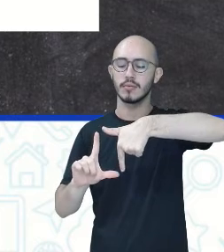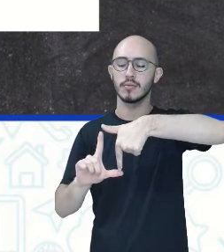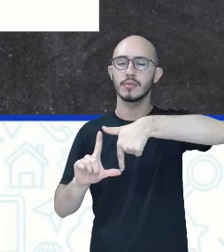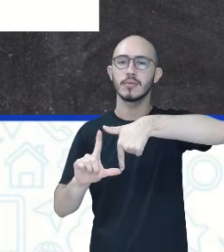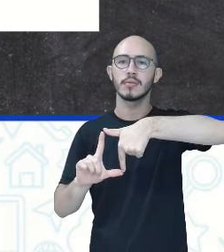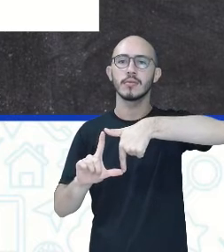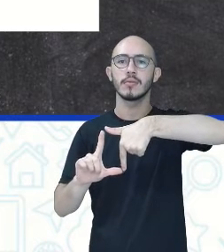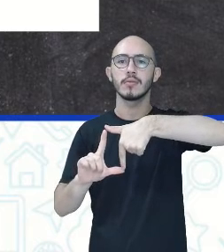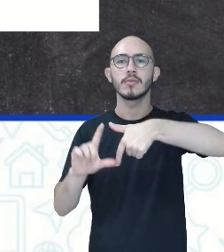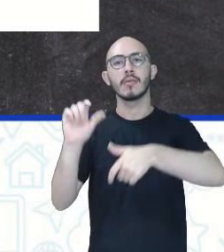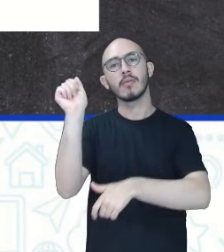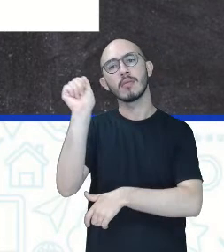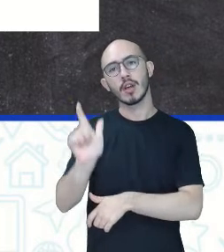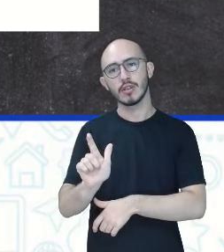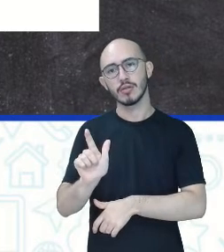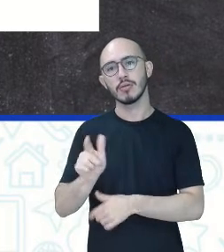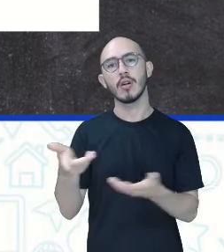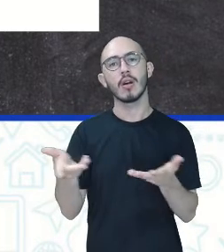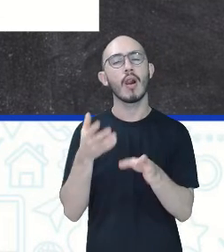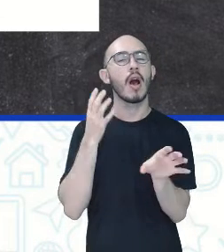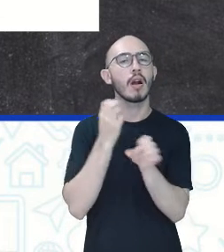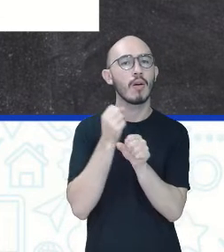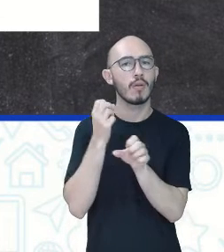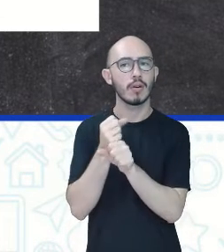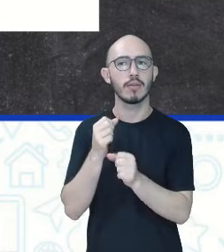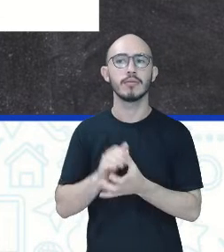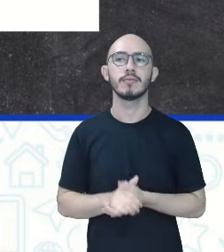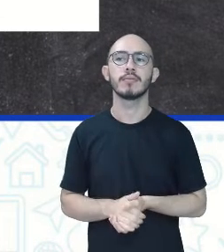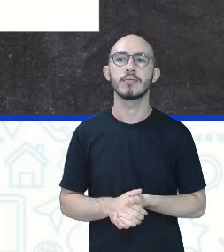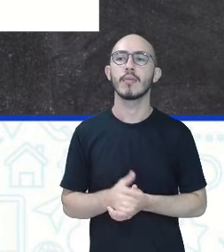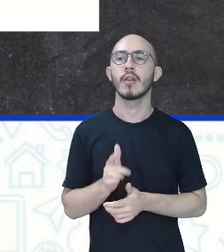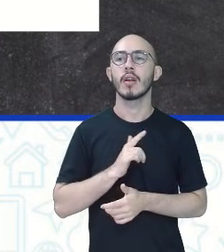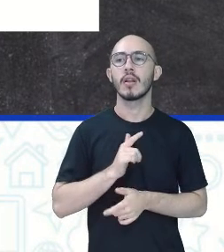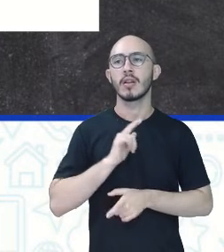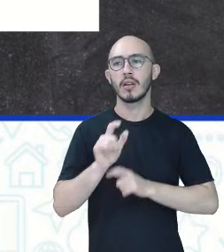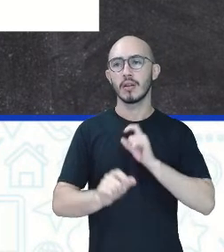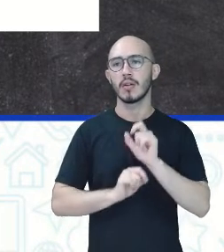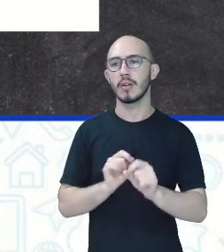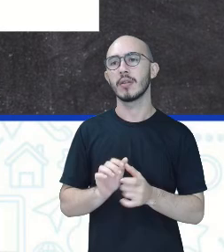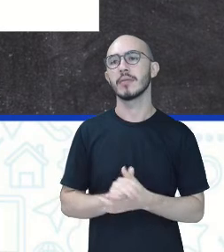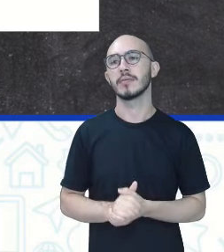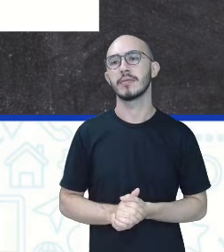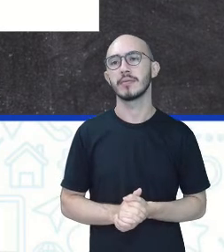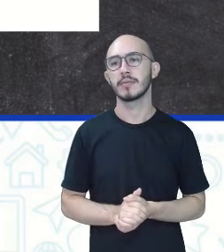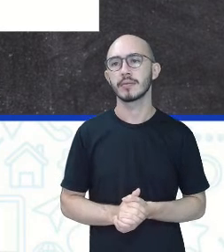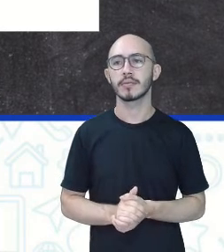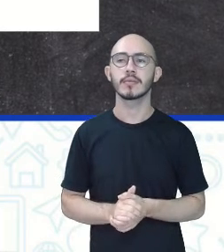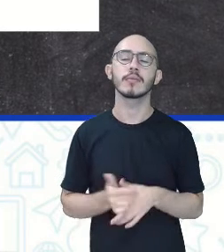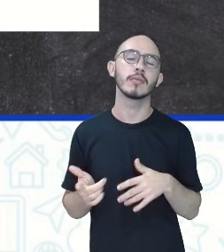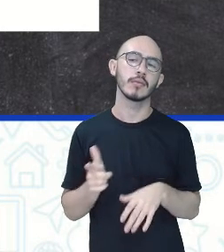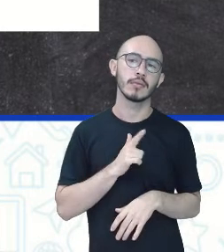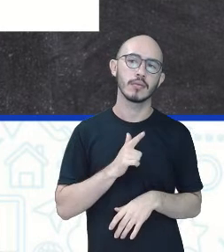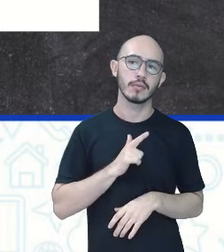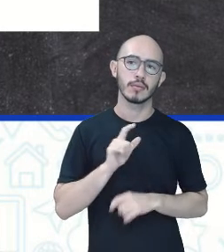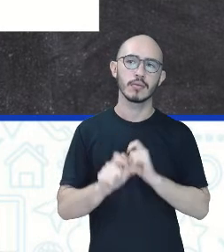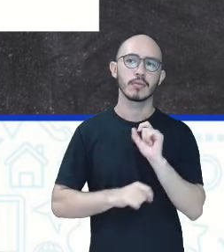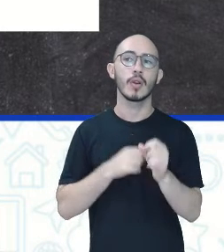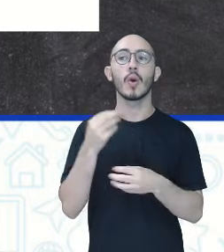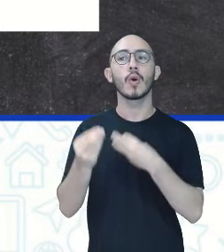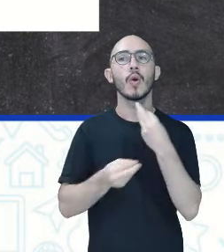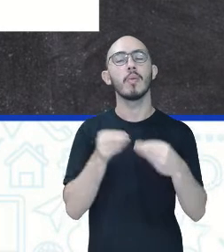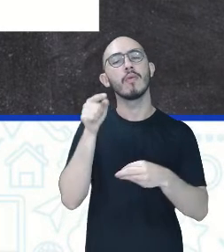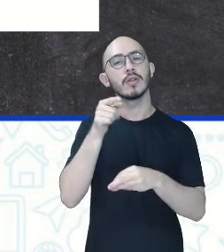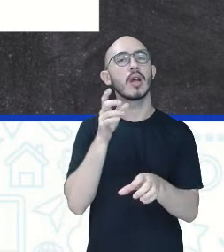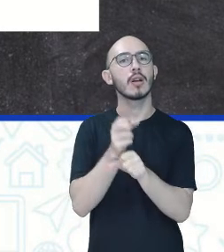Então vamos fazer o cálculo aí das áreas, certo? Já coloquei aqui novamente a fórmula, né, que você utiliza